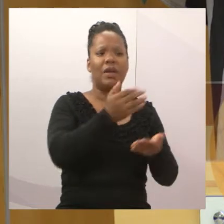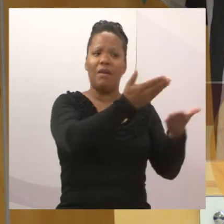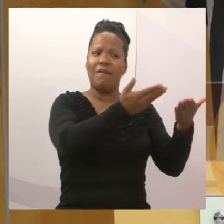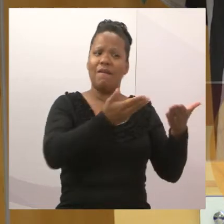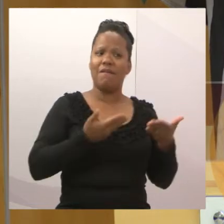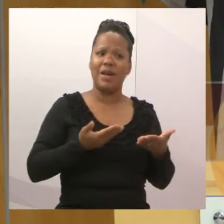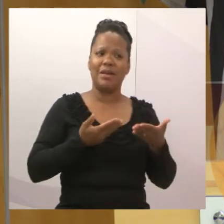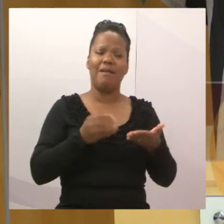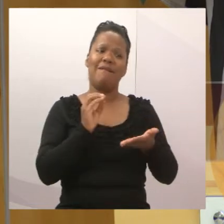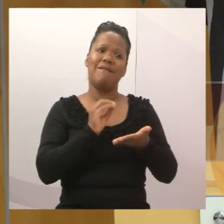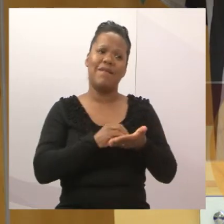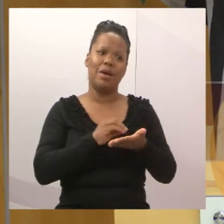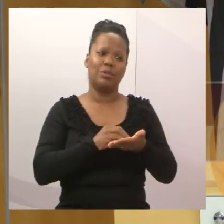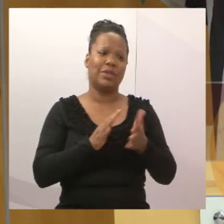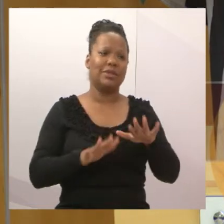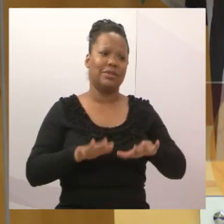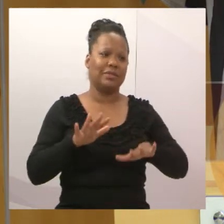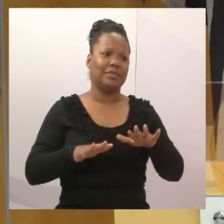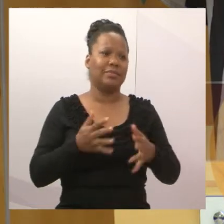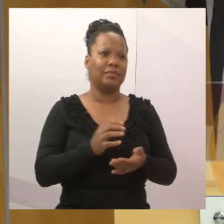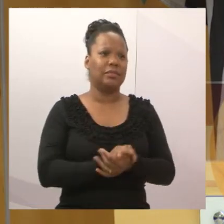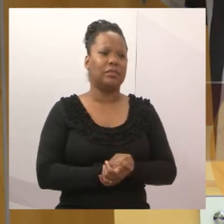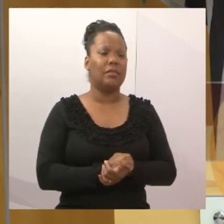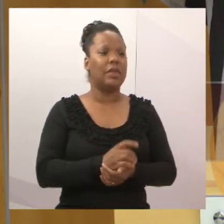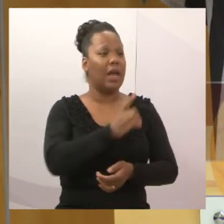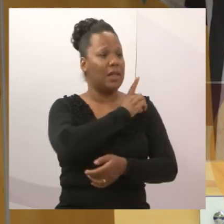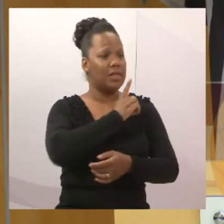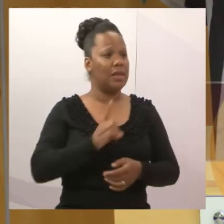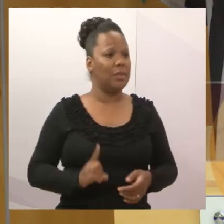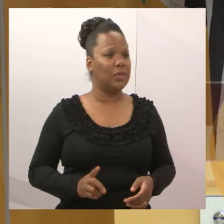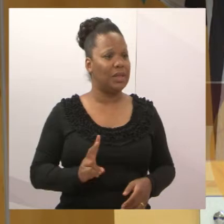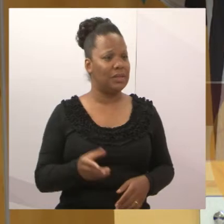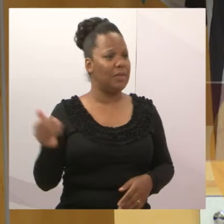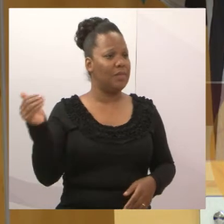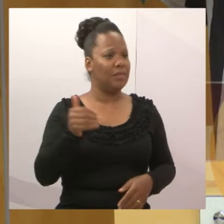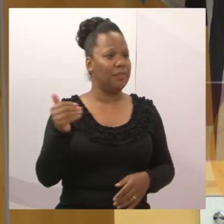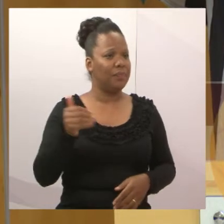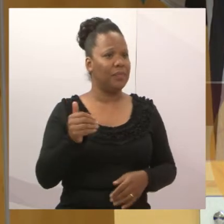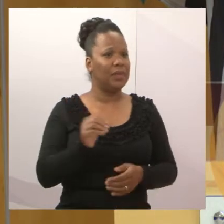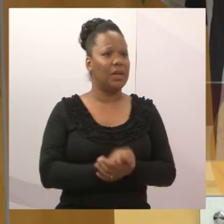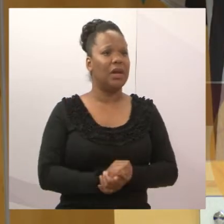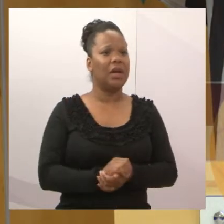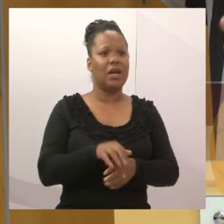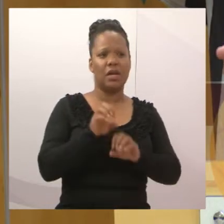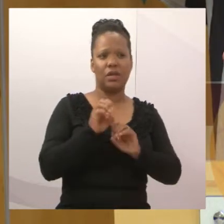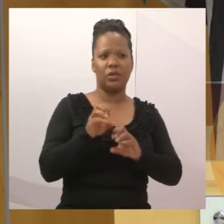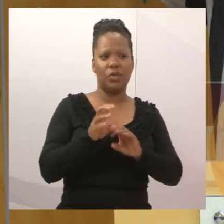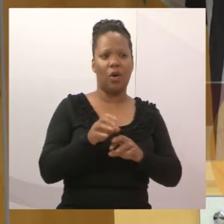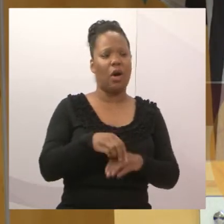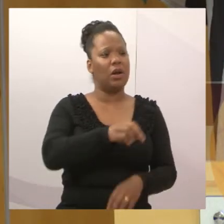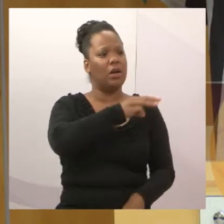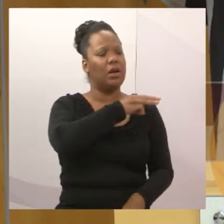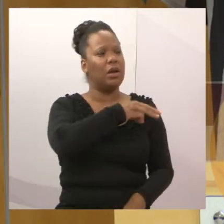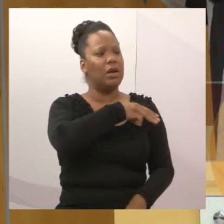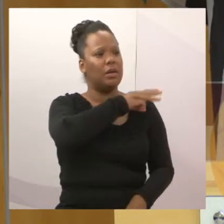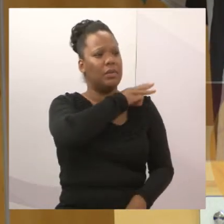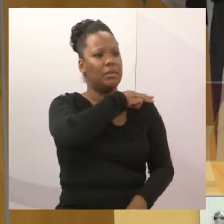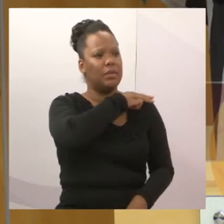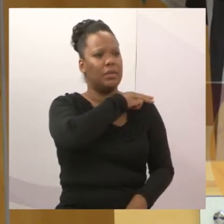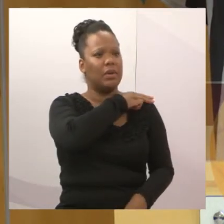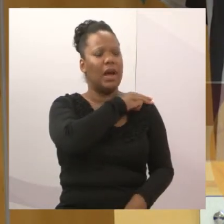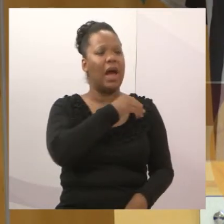da deputada, a deputada que sempre está presente aqui pedindo escola militar, vai fazer isso, vai fazer aquilo. A filha